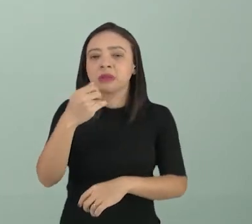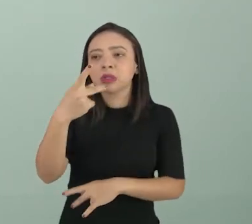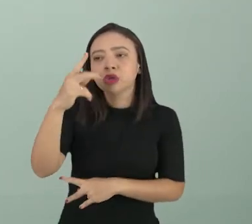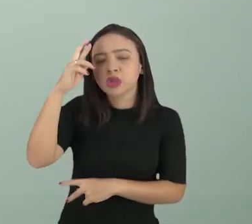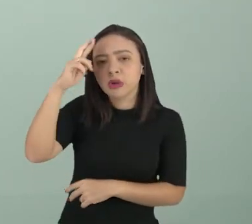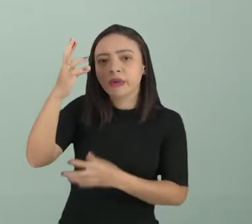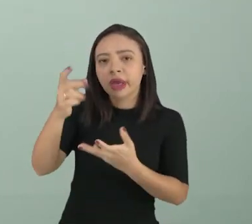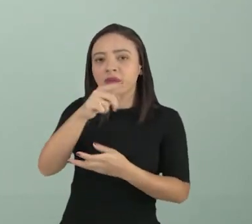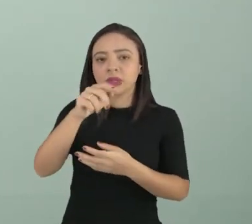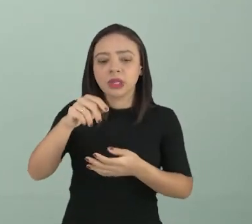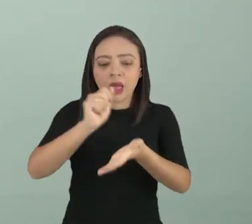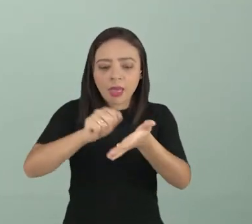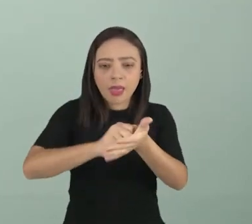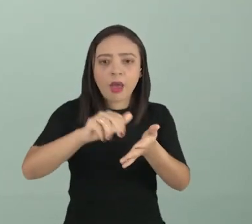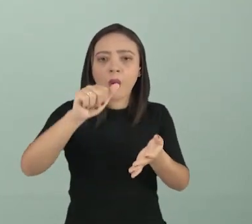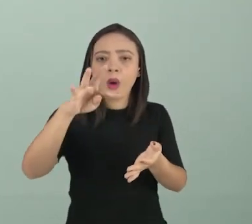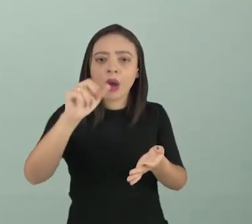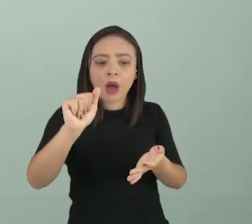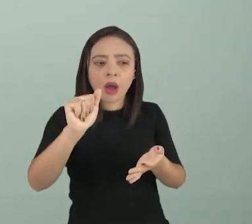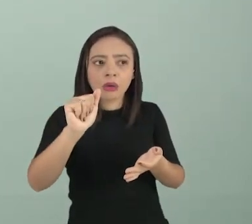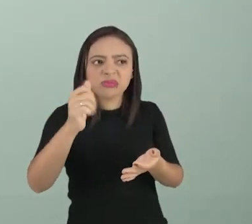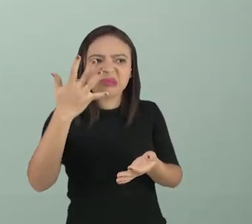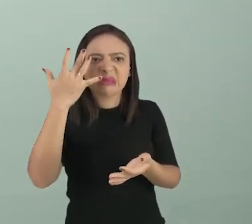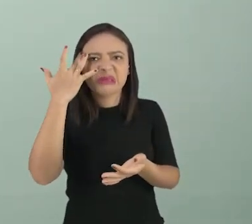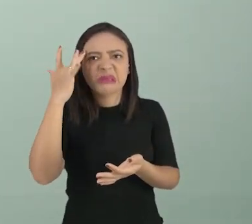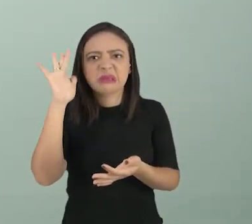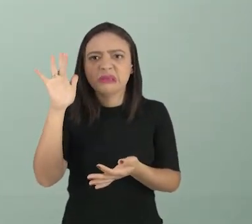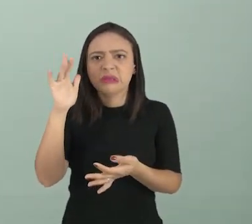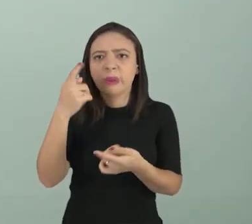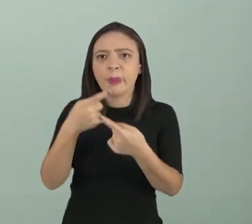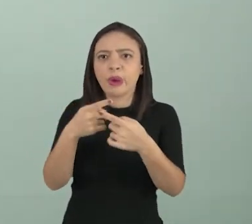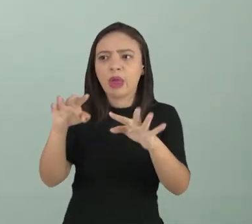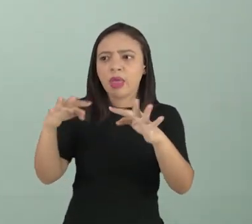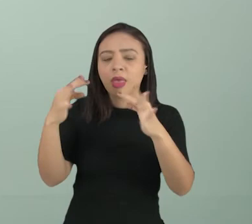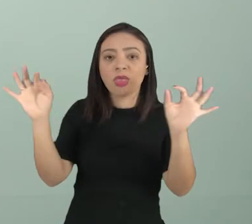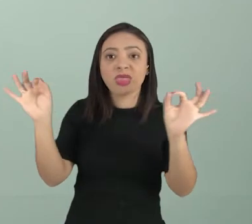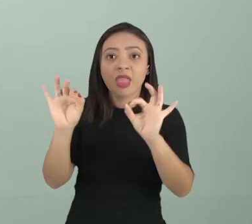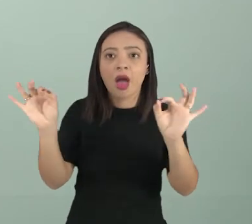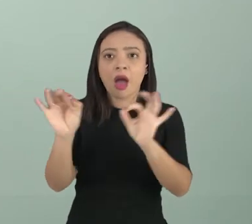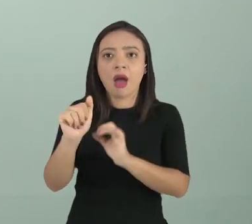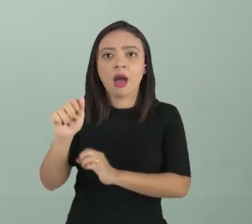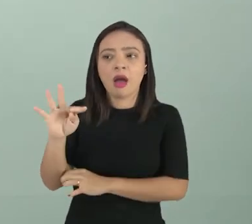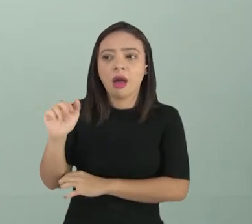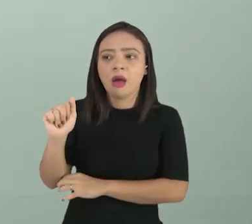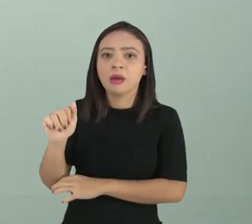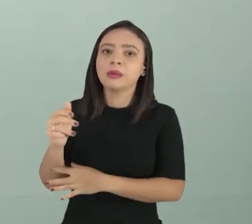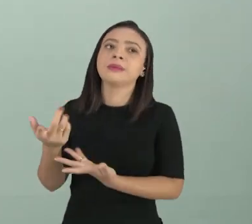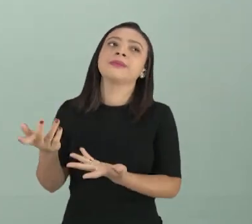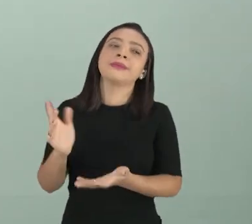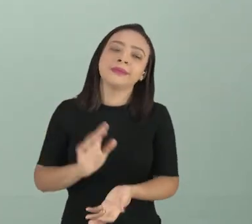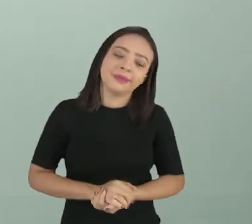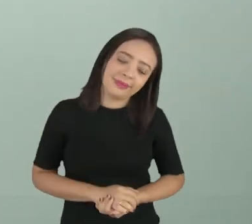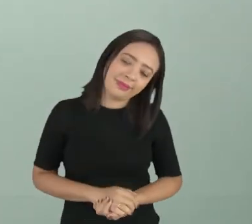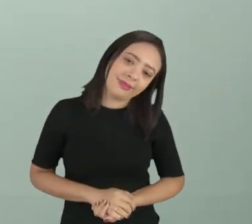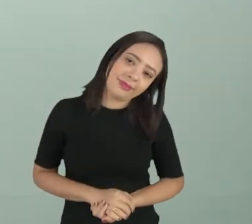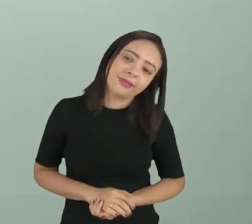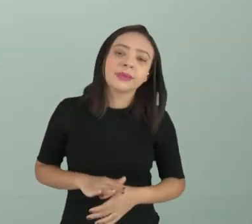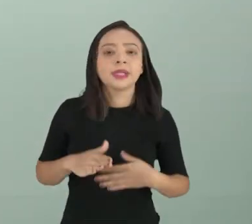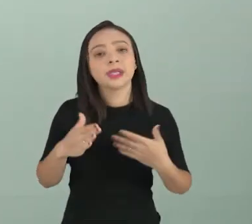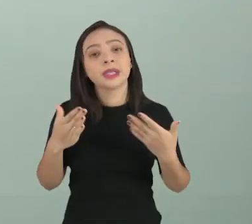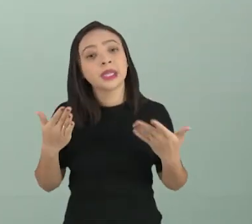pediu para você escrever lá tá meu Deus eu não sei escrever ar não prestei atenção não mas vai lá você correr atrás do Tempo Perdido